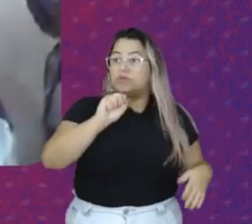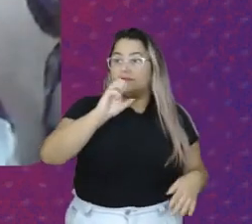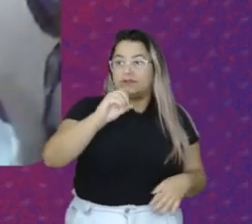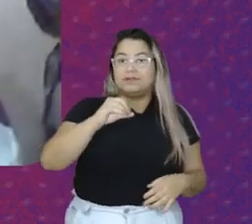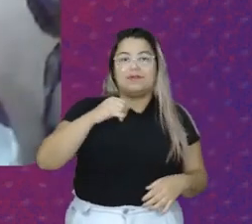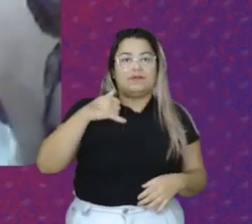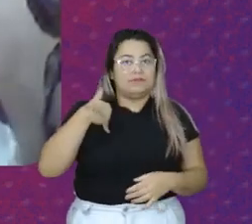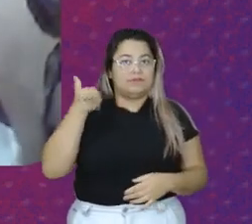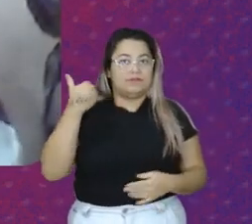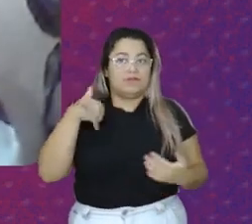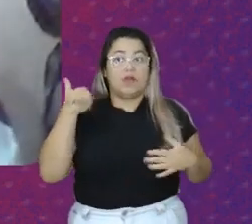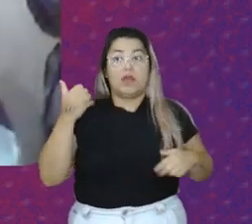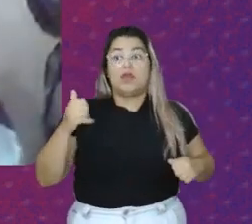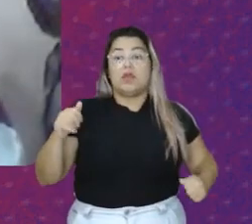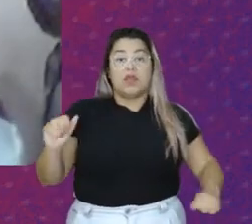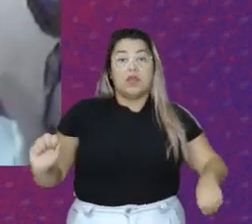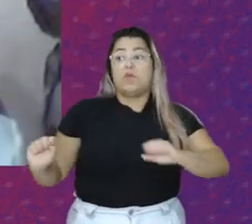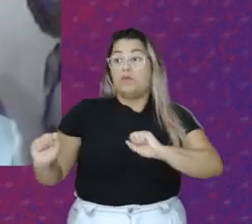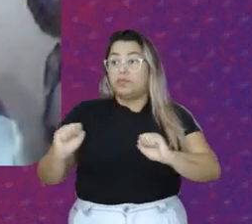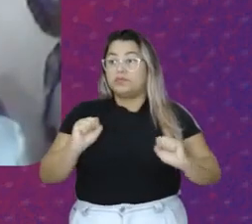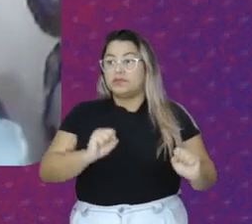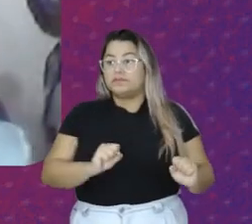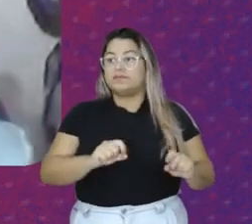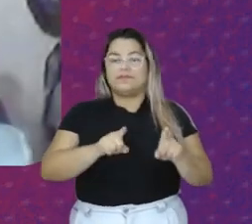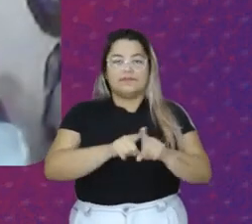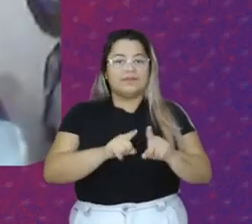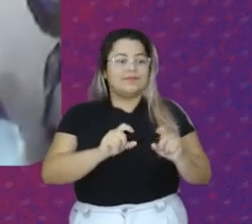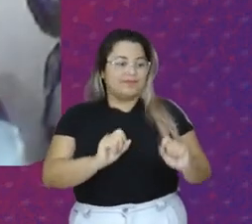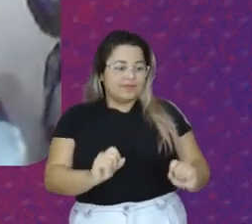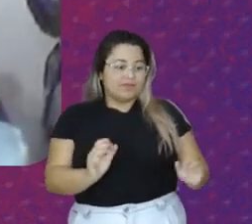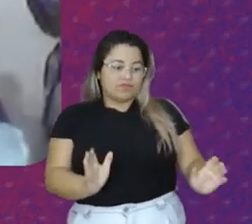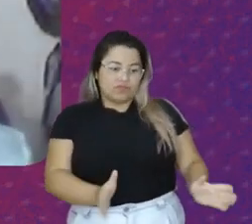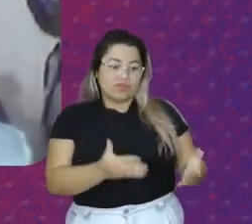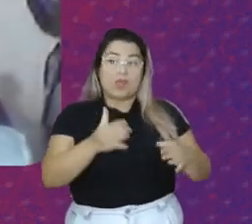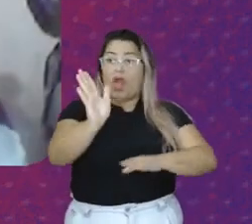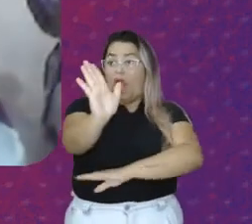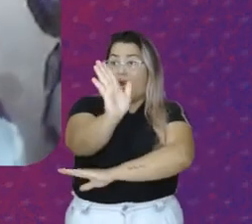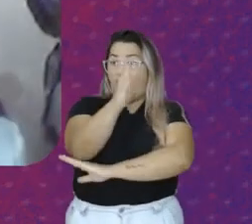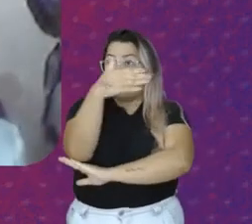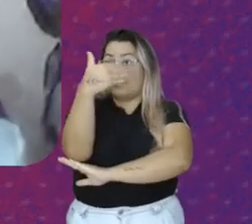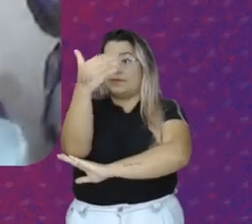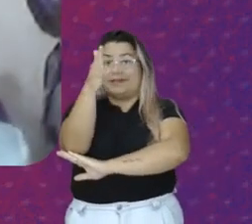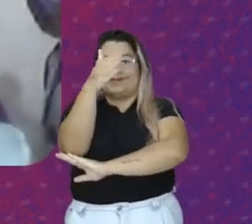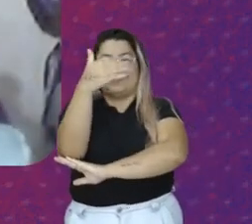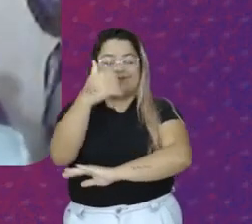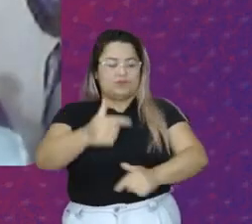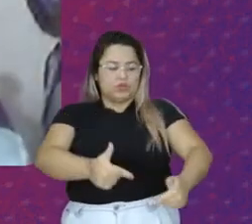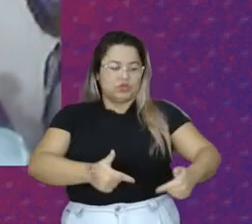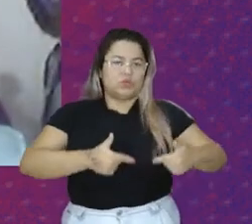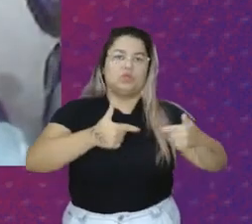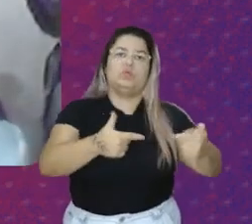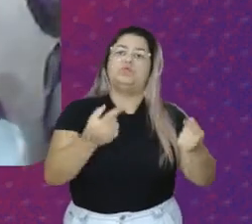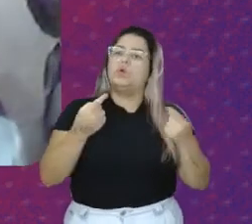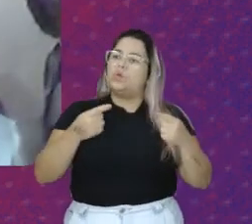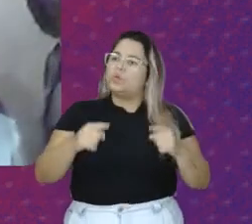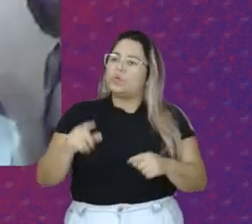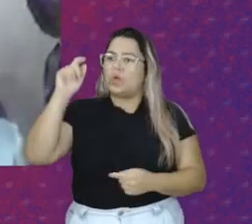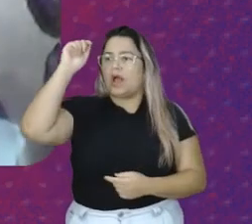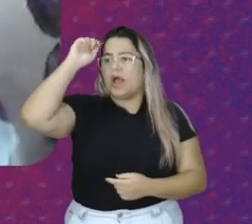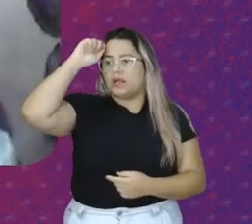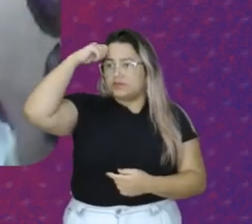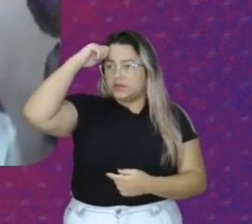de idade, eu poder ainda estar levantando as bandeiras de luta contra o racismo,